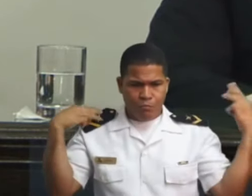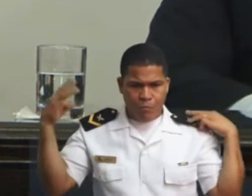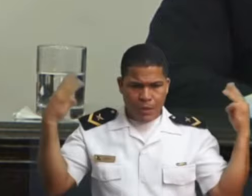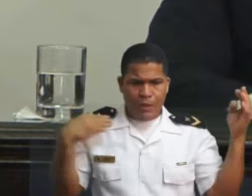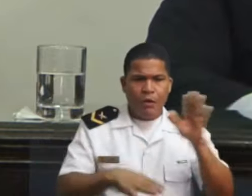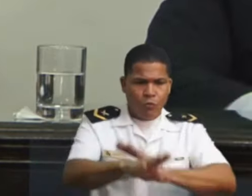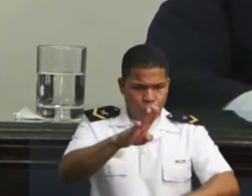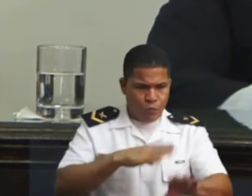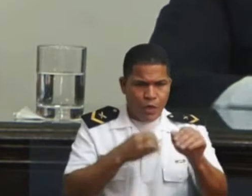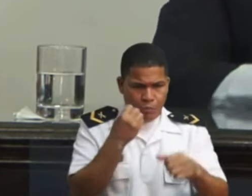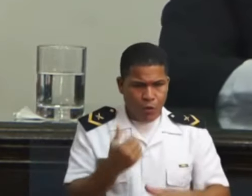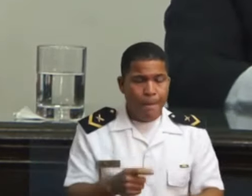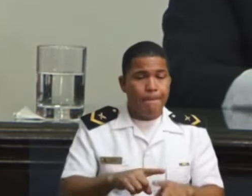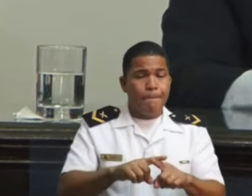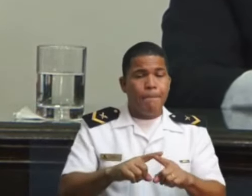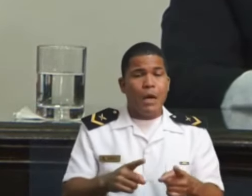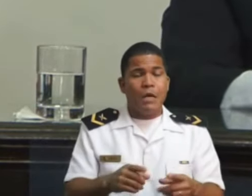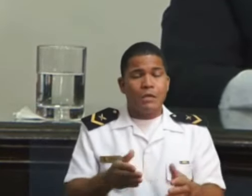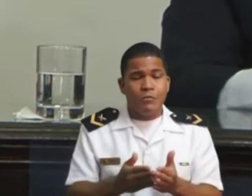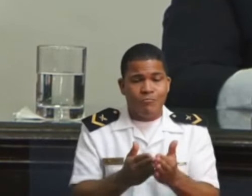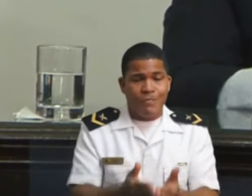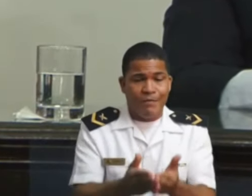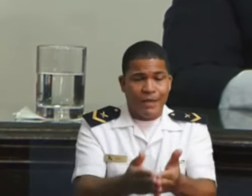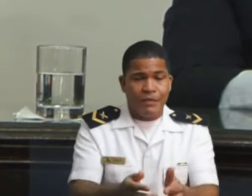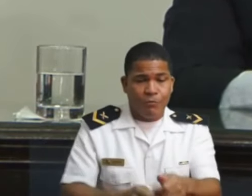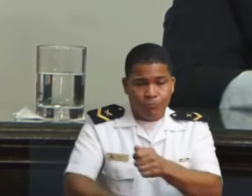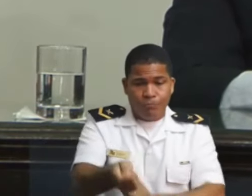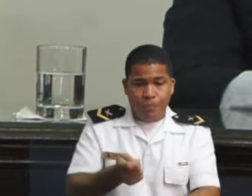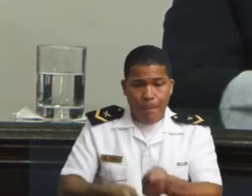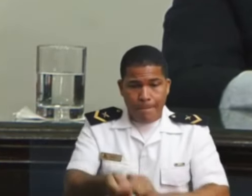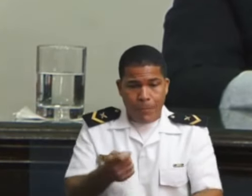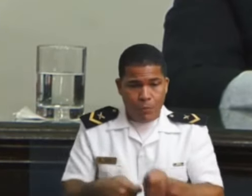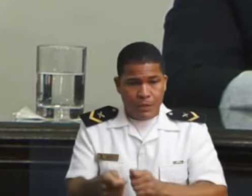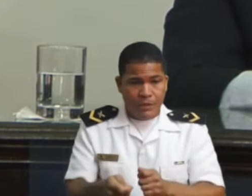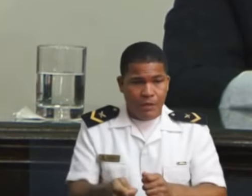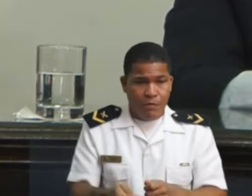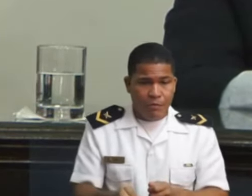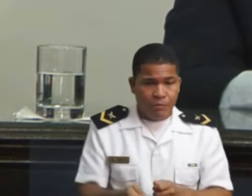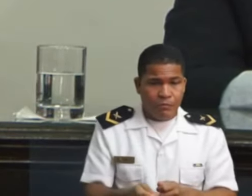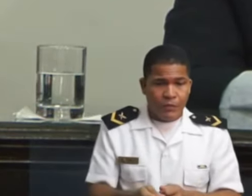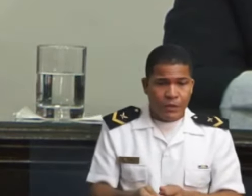navegação comercial. Essa que corresponde a quase